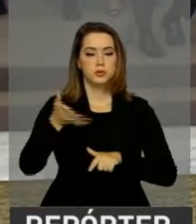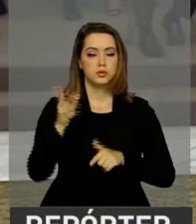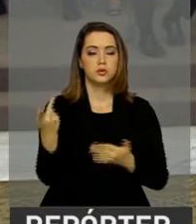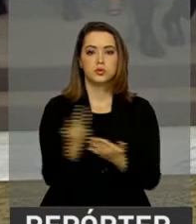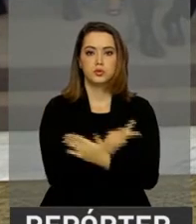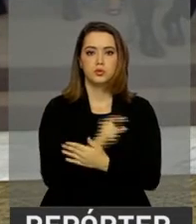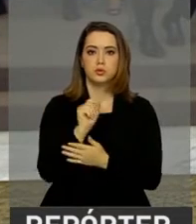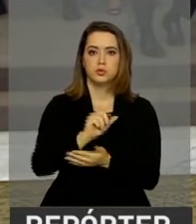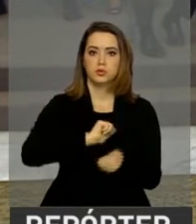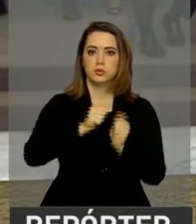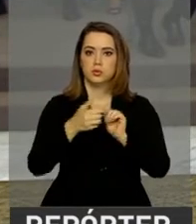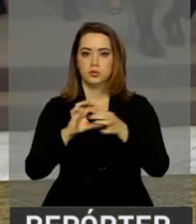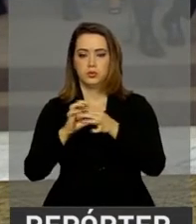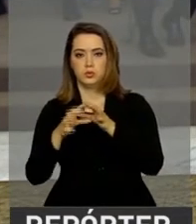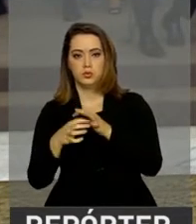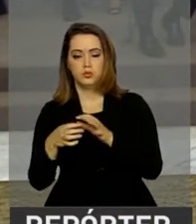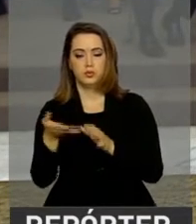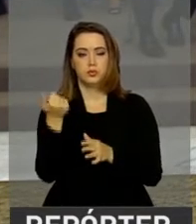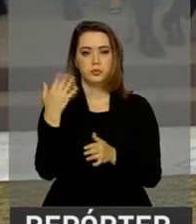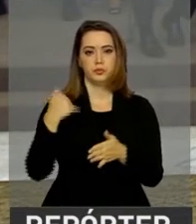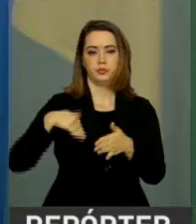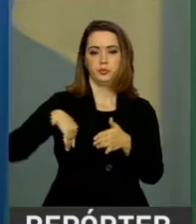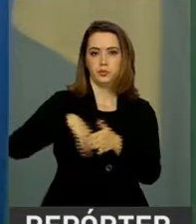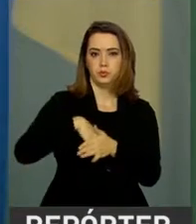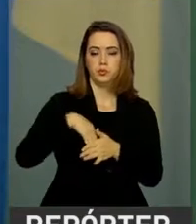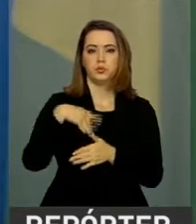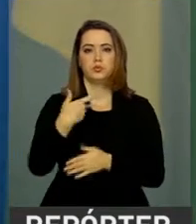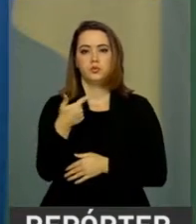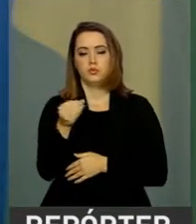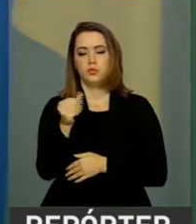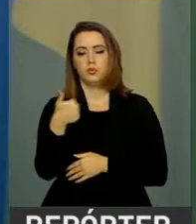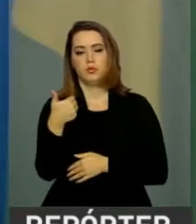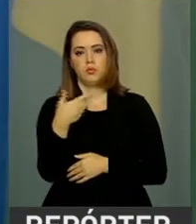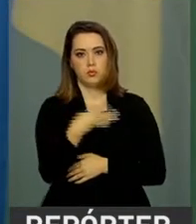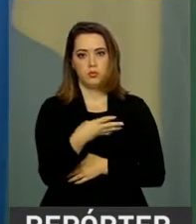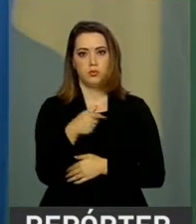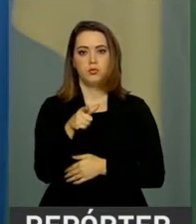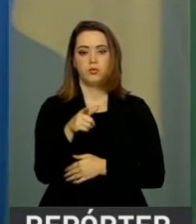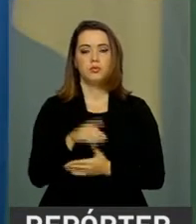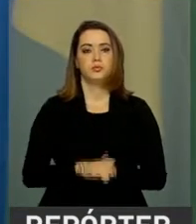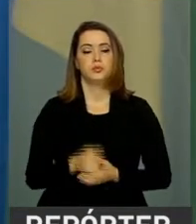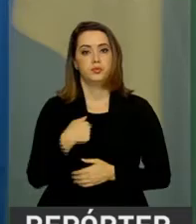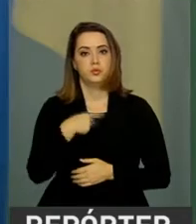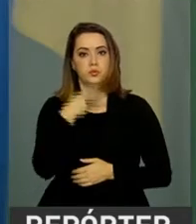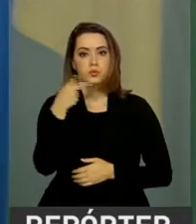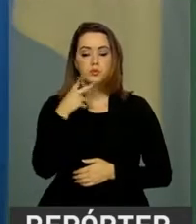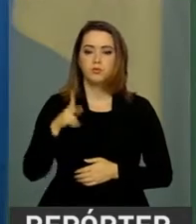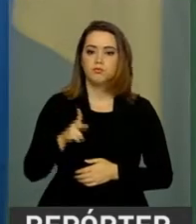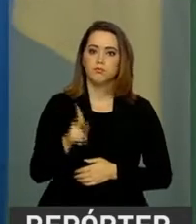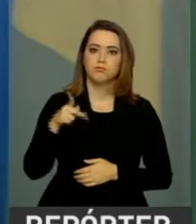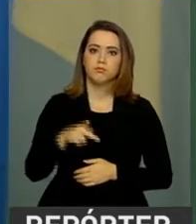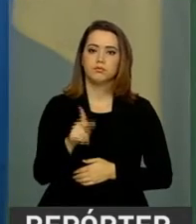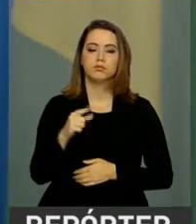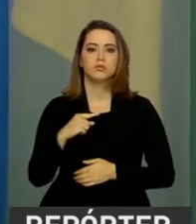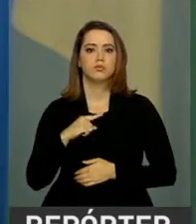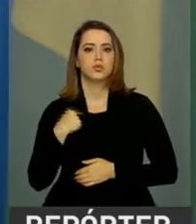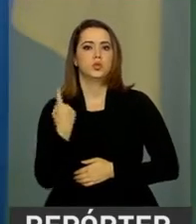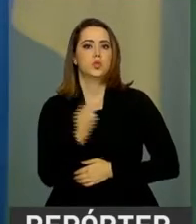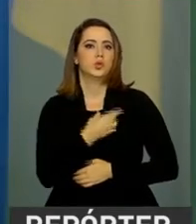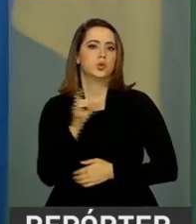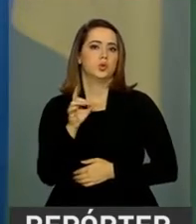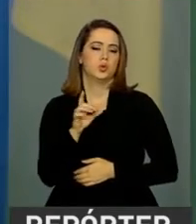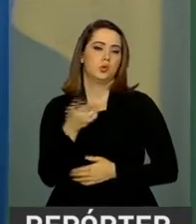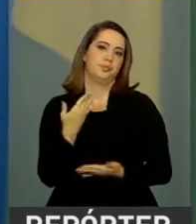Armadas durante a Copa do Mundo de 2014. Eu tenho dito com frequência que nós não ganhamos a